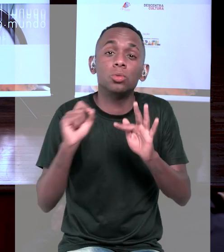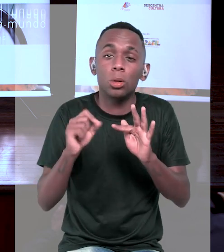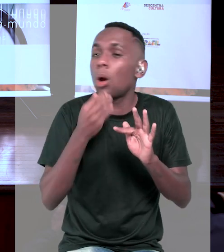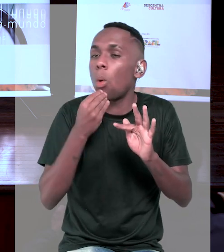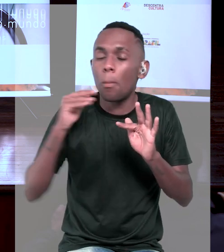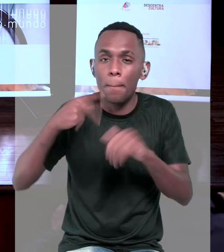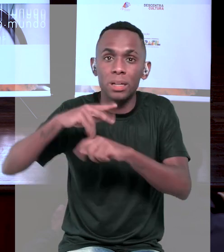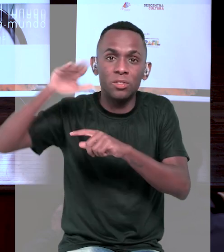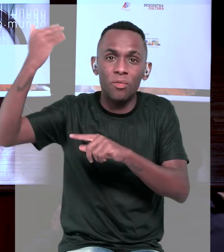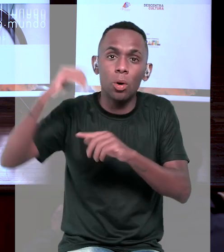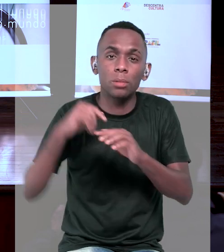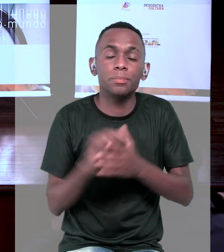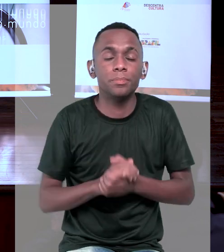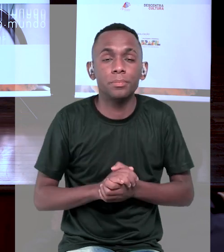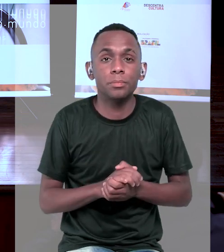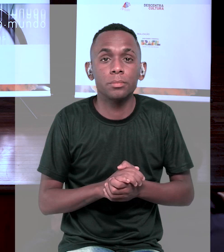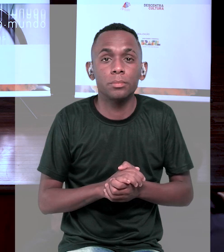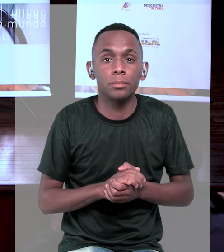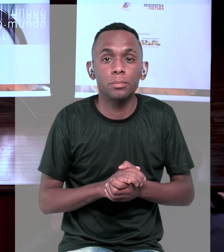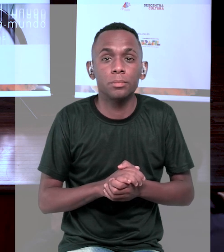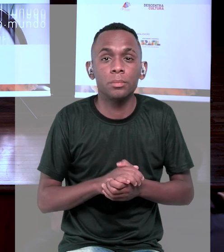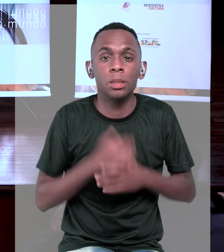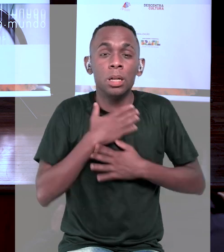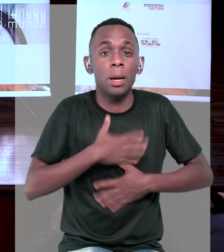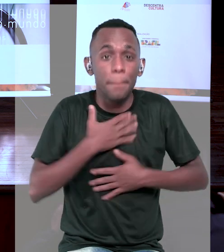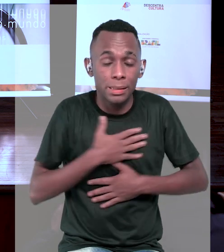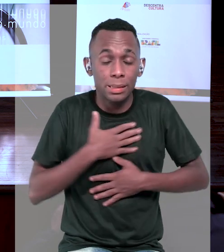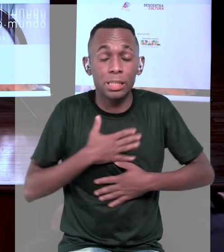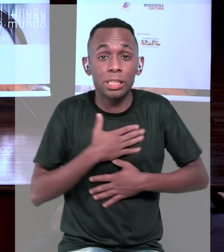presente. Divertir-se é estar de acordo.